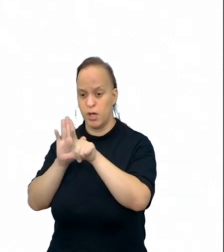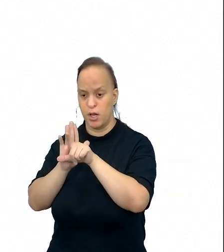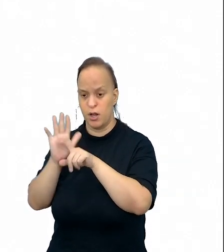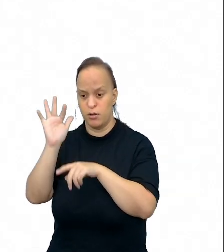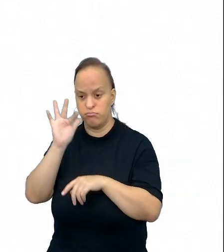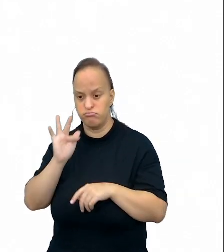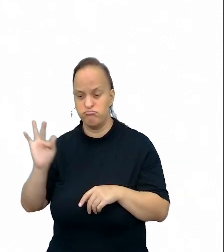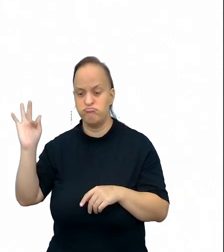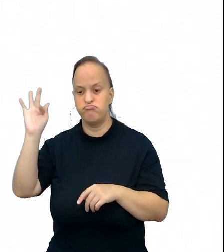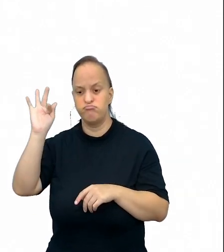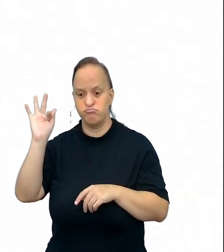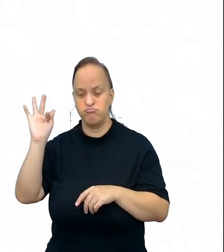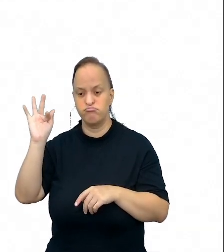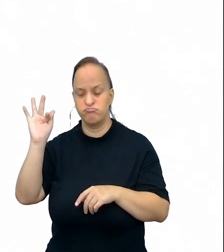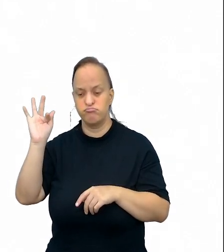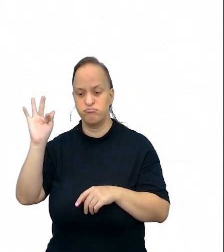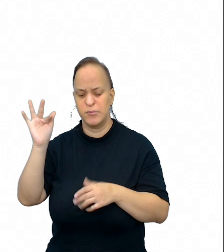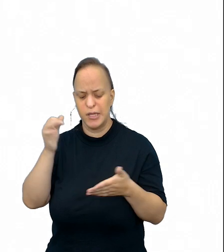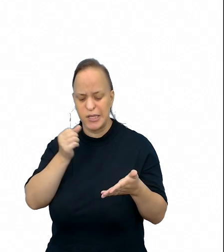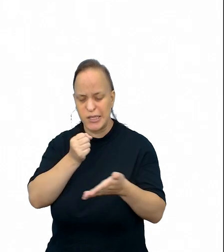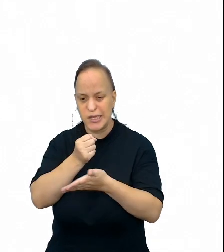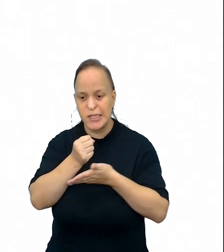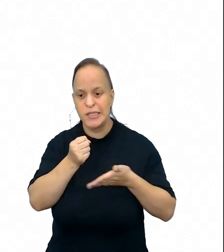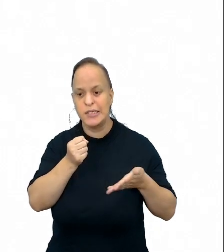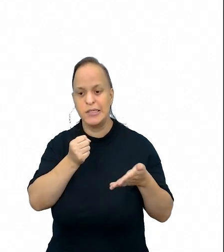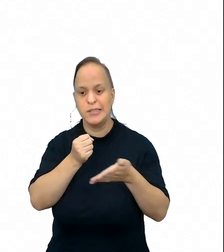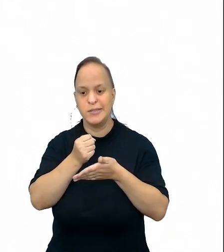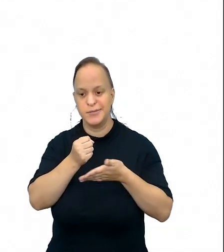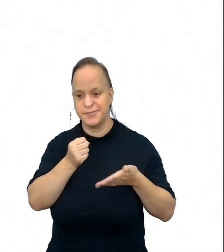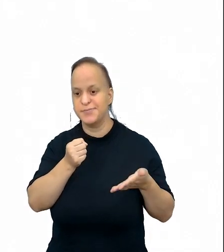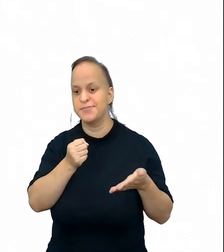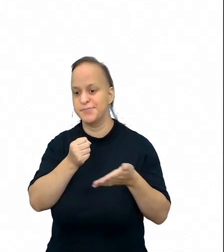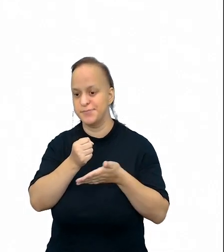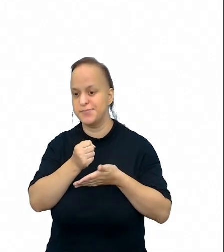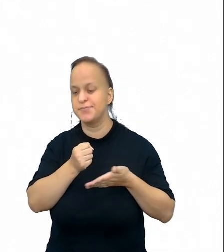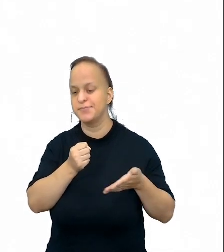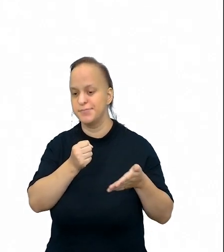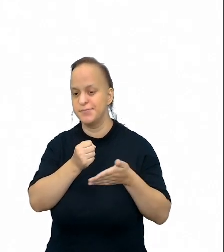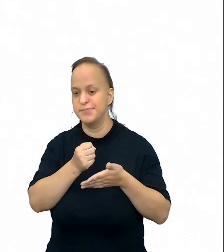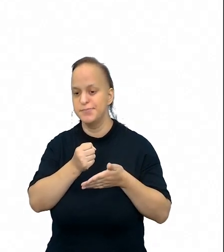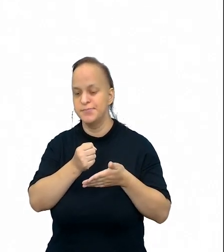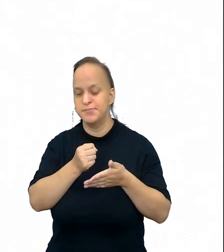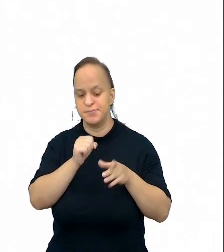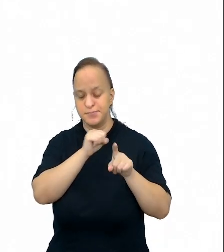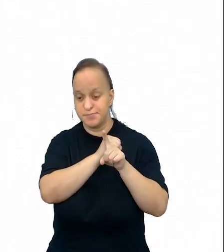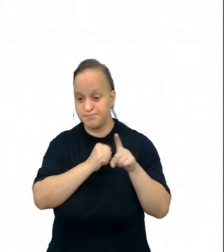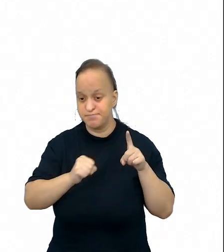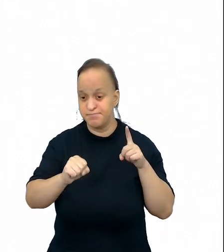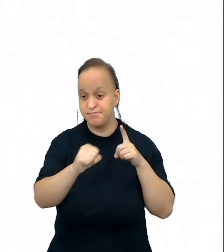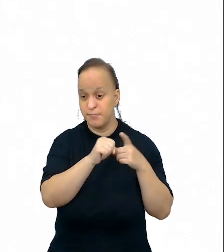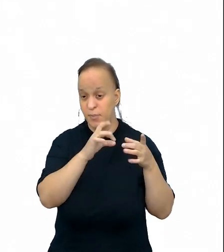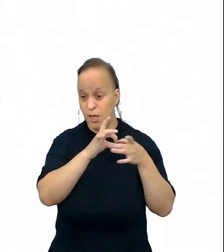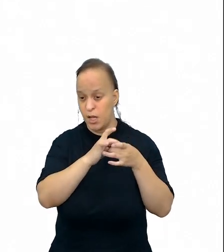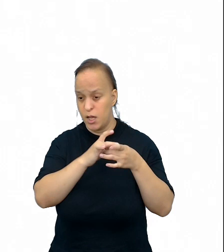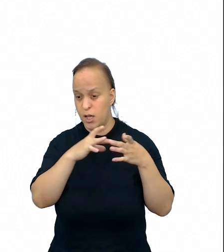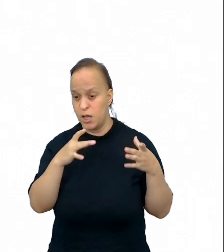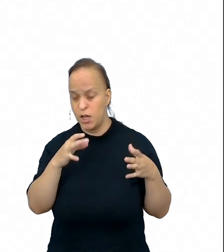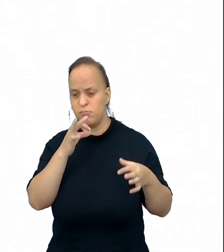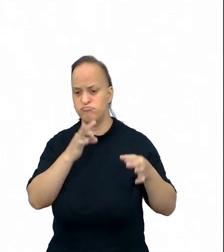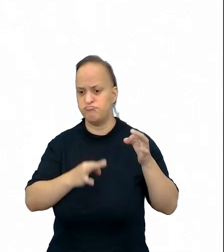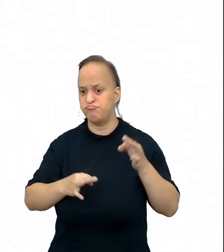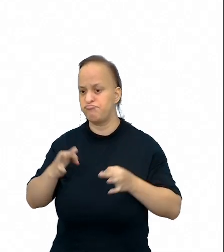dos princípios fundamentais brasileiros, né, sobre a construção de uma sociedade livre, justa